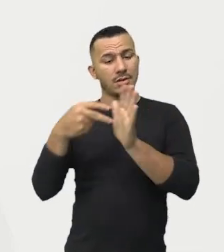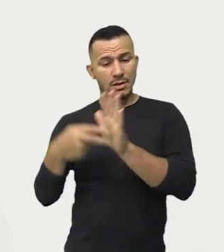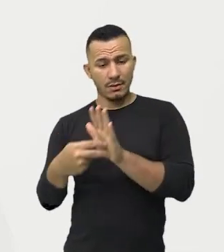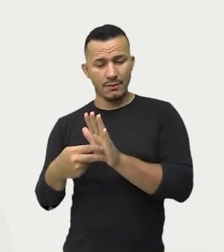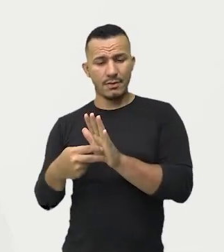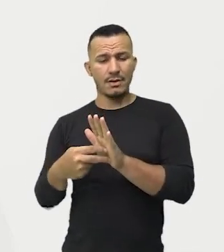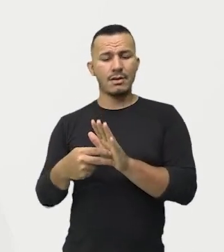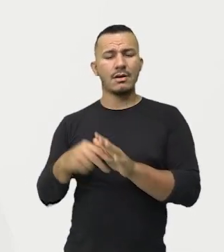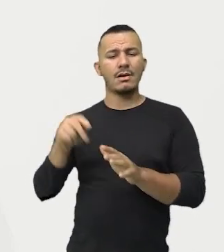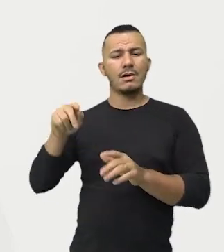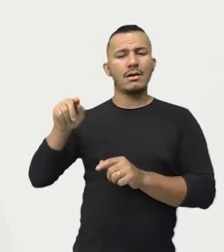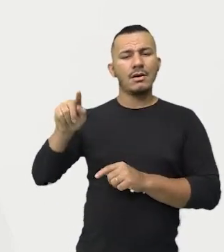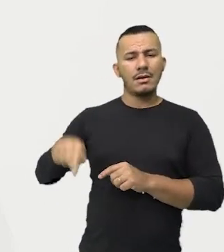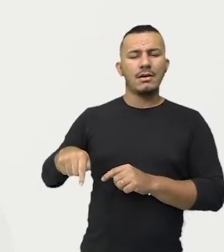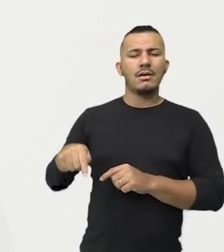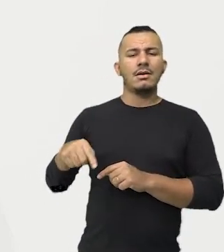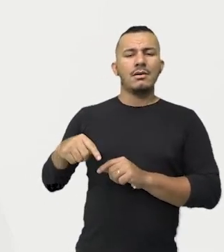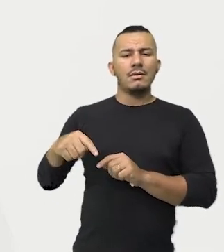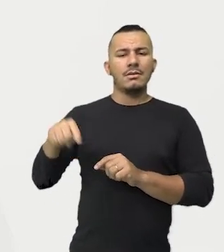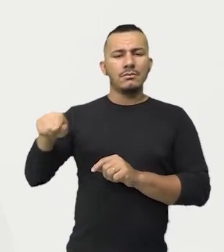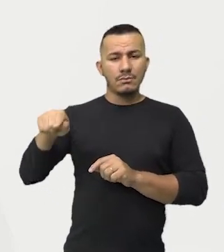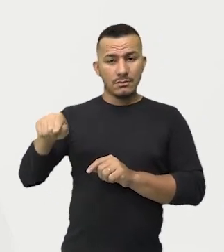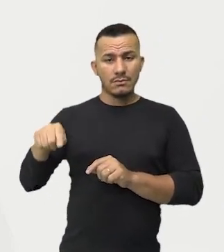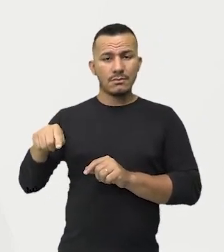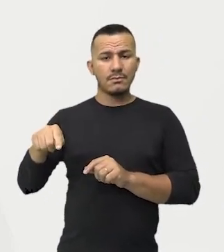mesma coisa, né? Que a gente falar